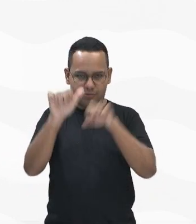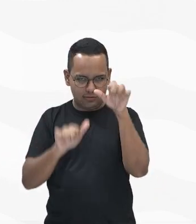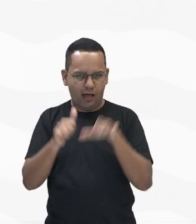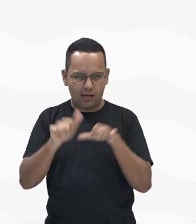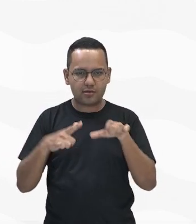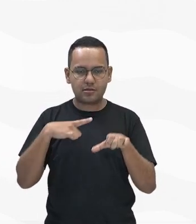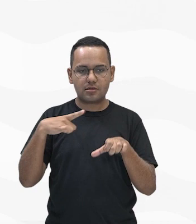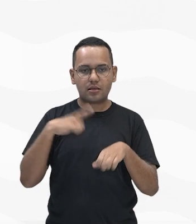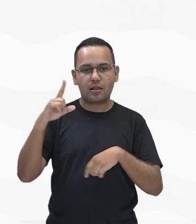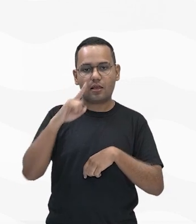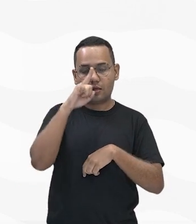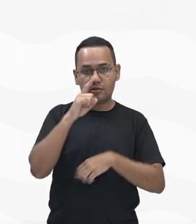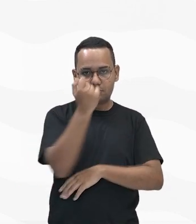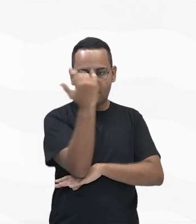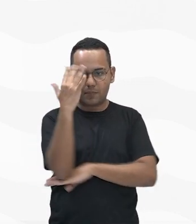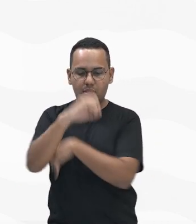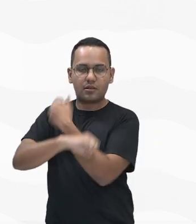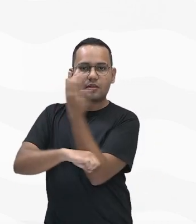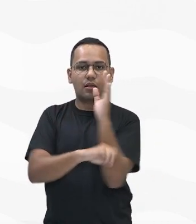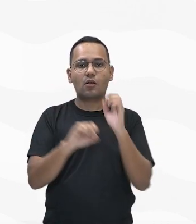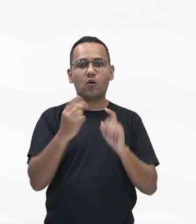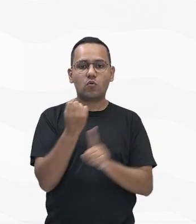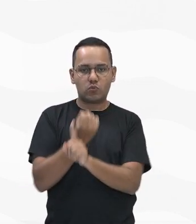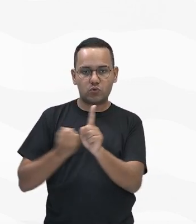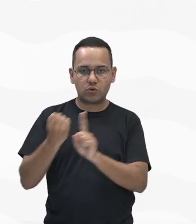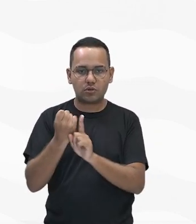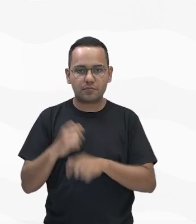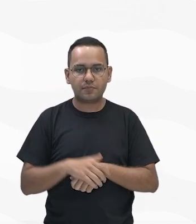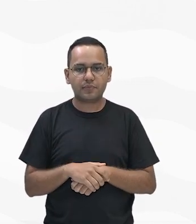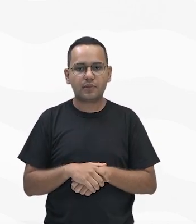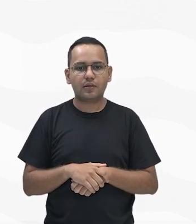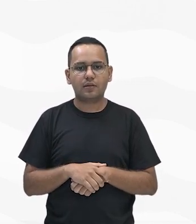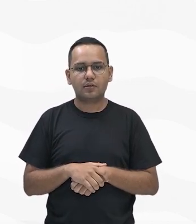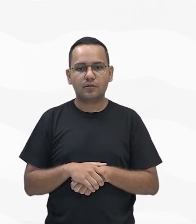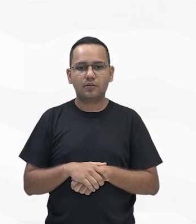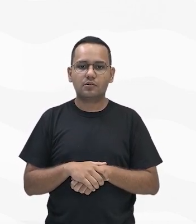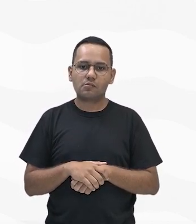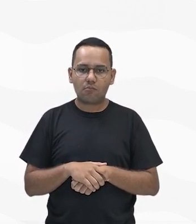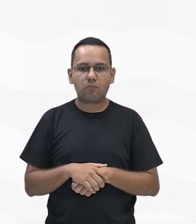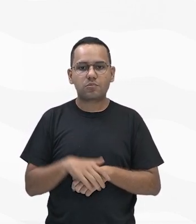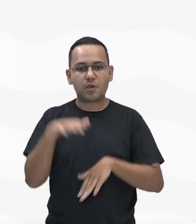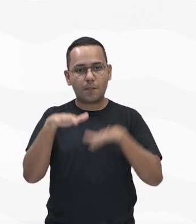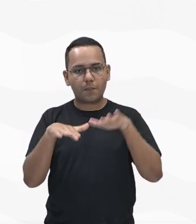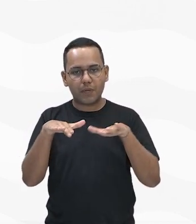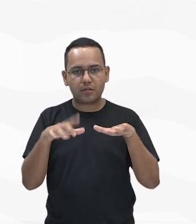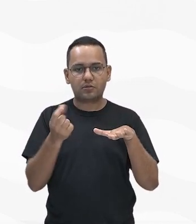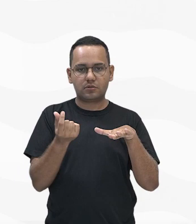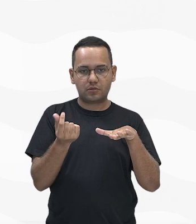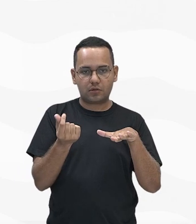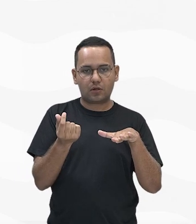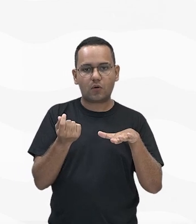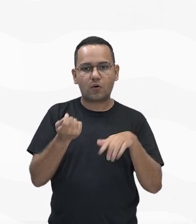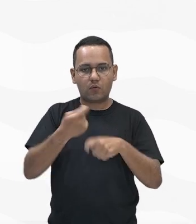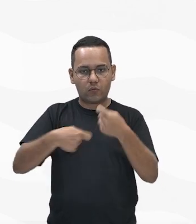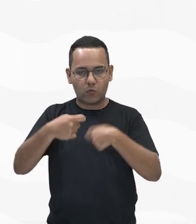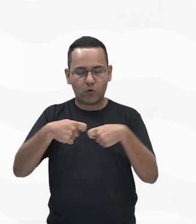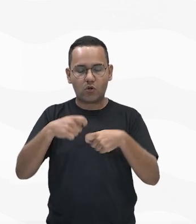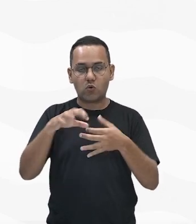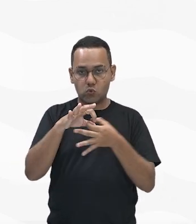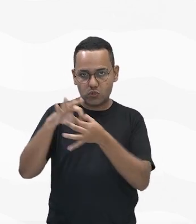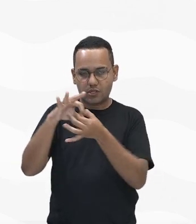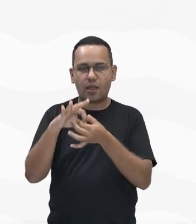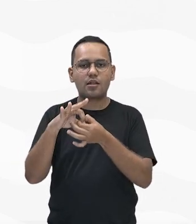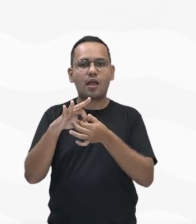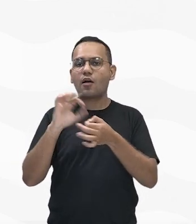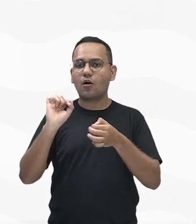e sociais, bem como pela necessidade de retornos financeiros sustentáveis a longo prazo. Muito